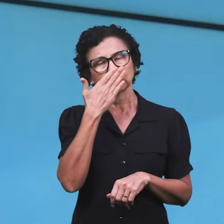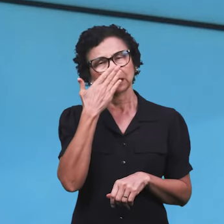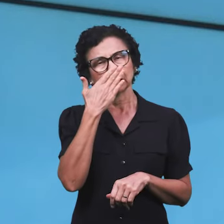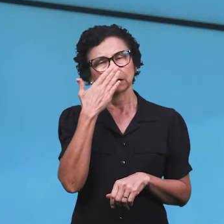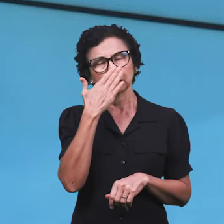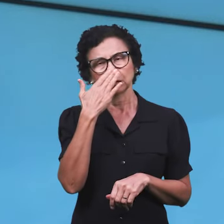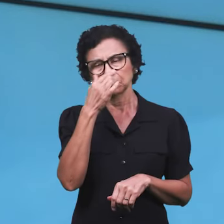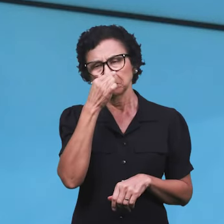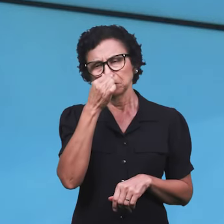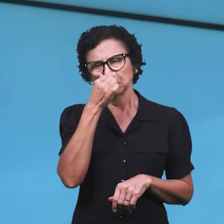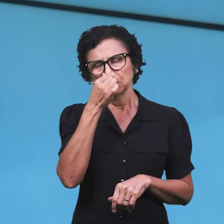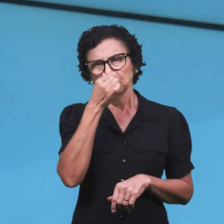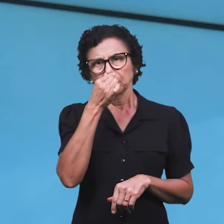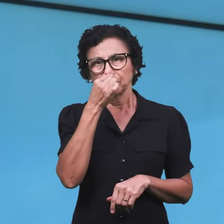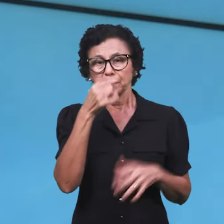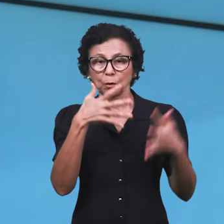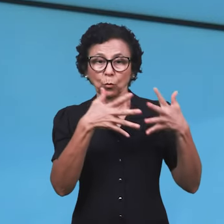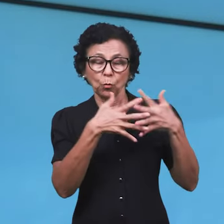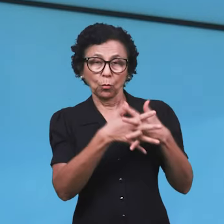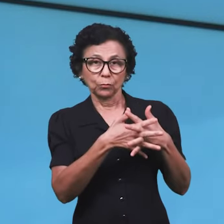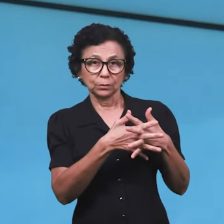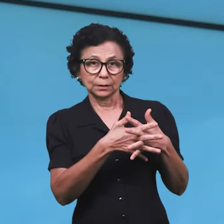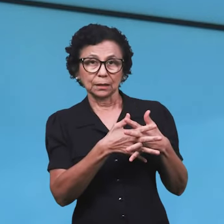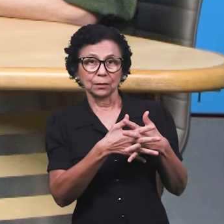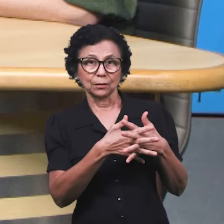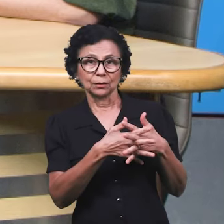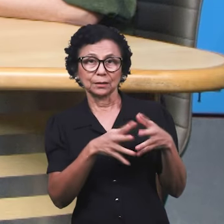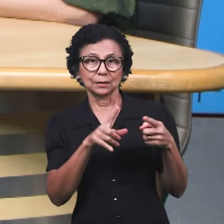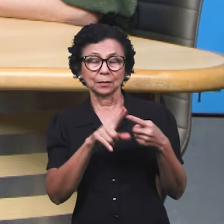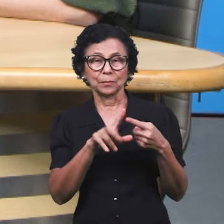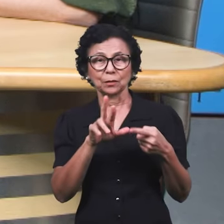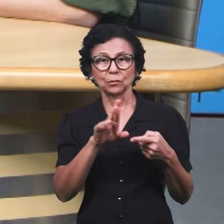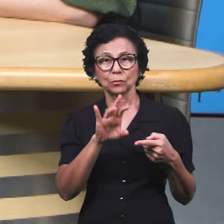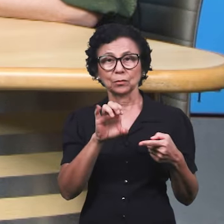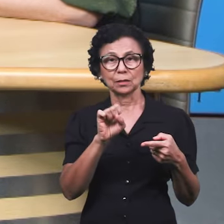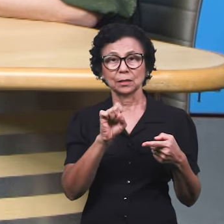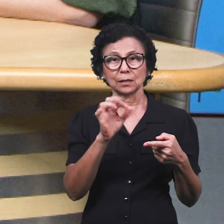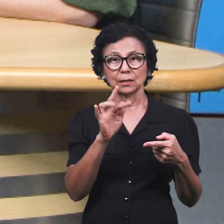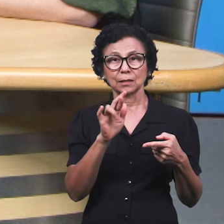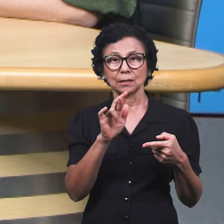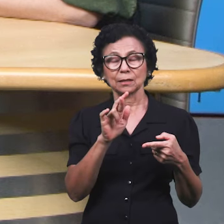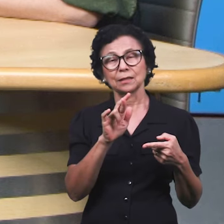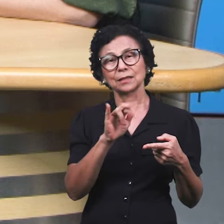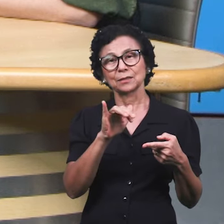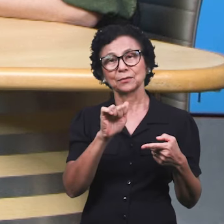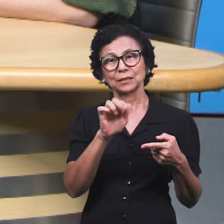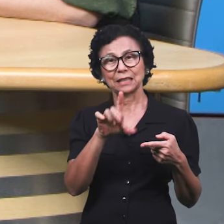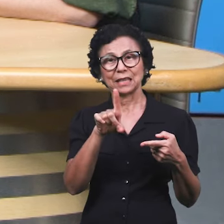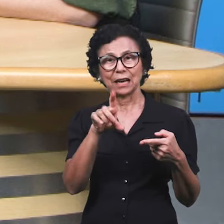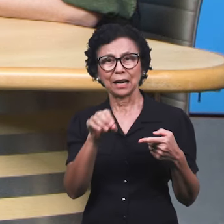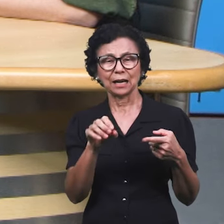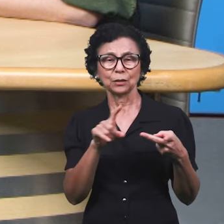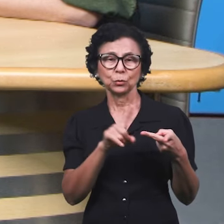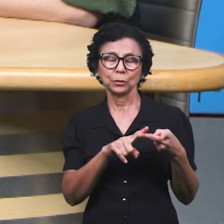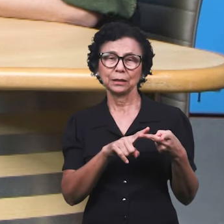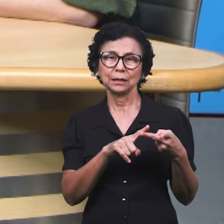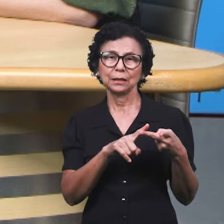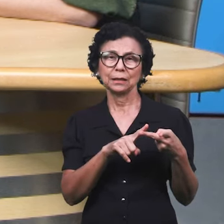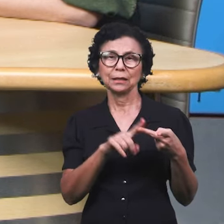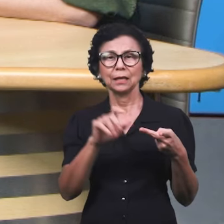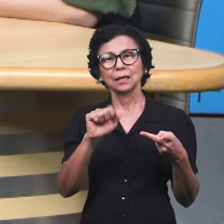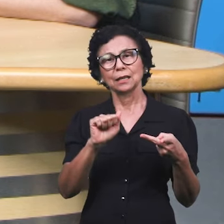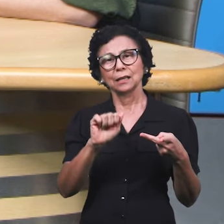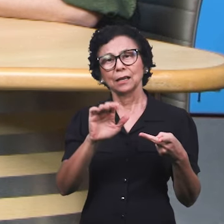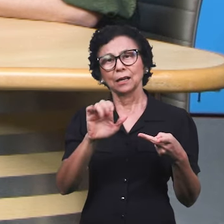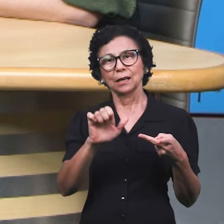confusão muito grande no resfriado e na rinite alérgica, né? Às vezes no consultório as crianças falam assim, os pais falam assim, ele não tá gripado não, ele